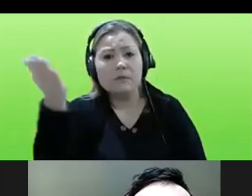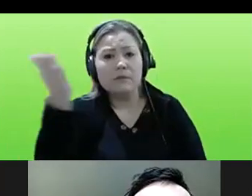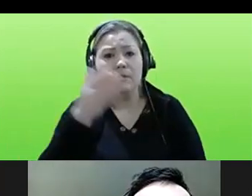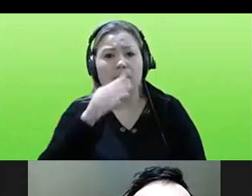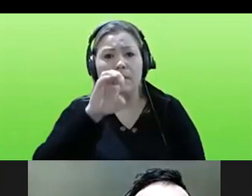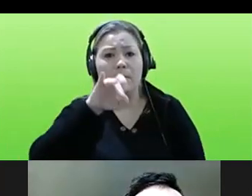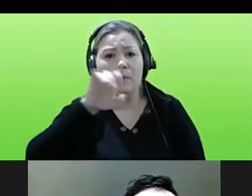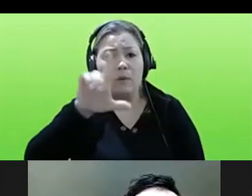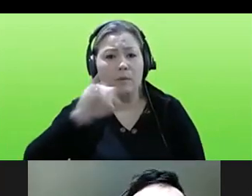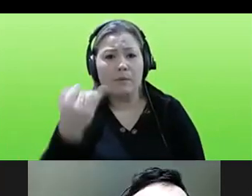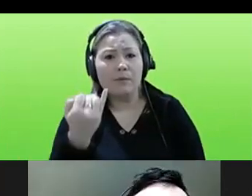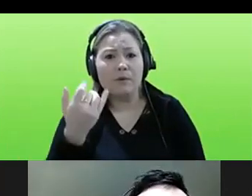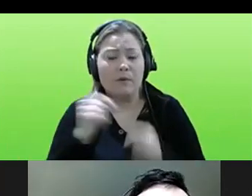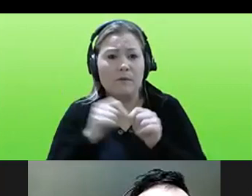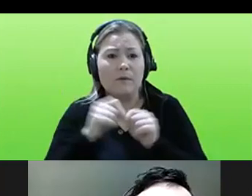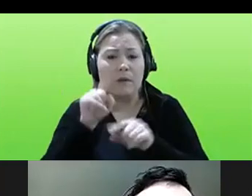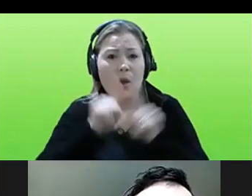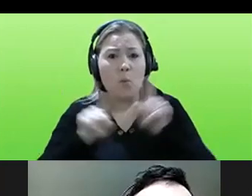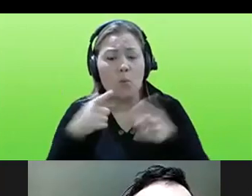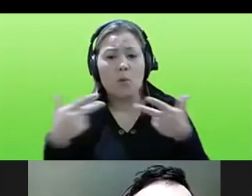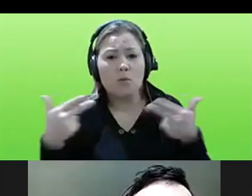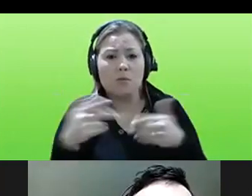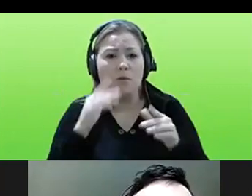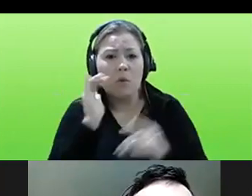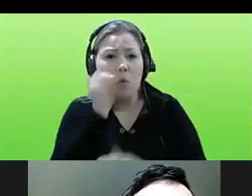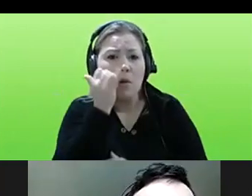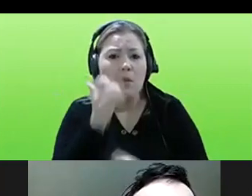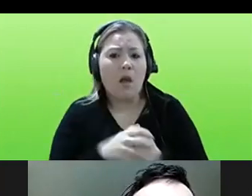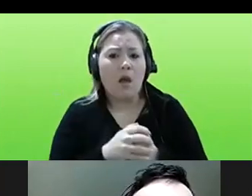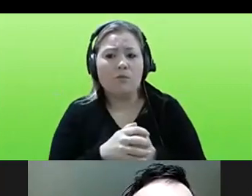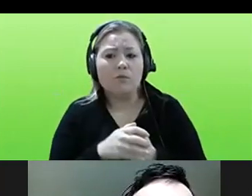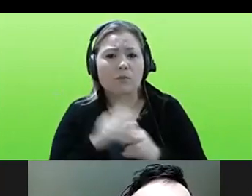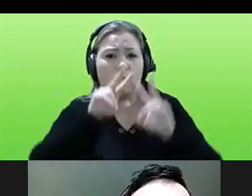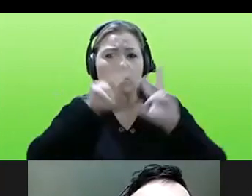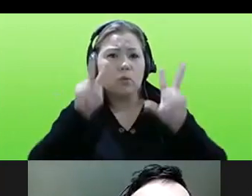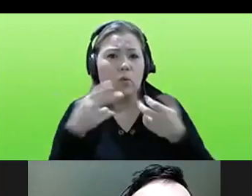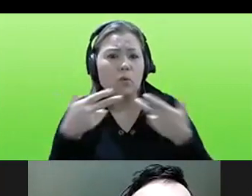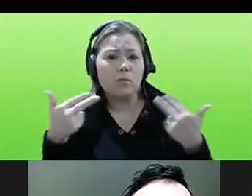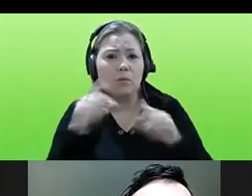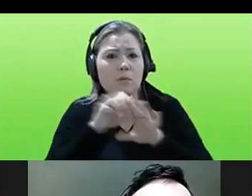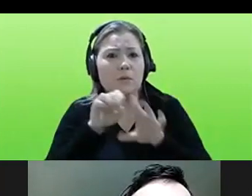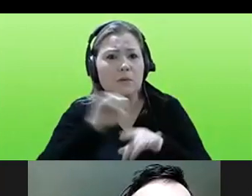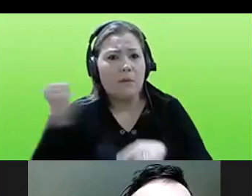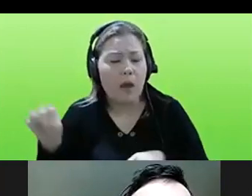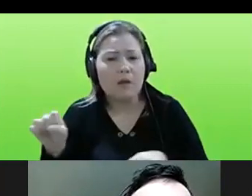aproveitar e fazer alguns comentários sobre o semestre.